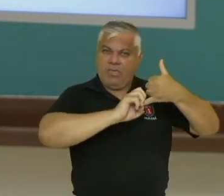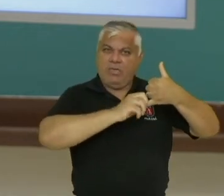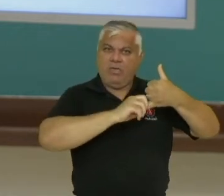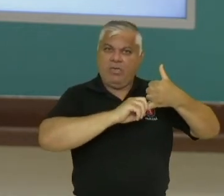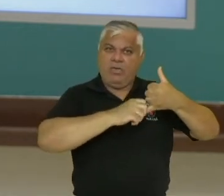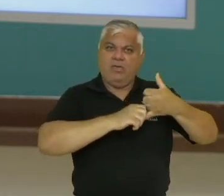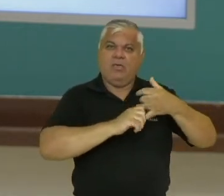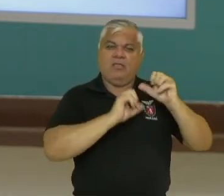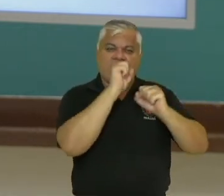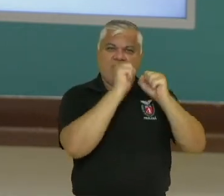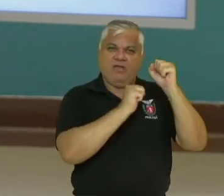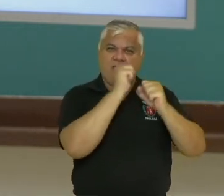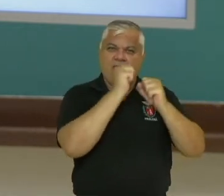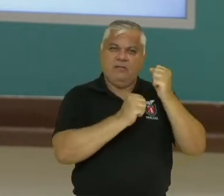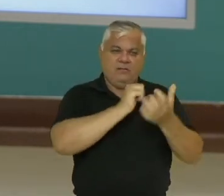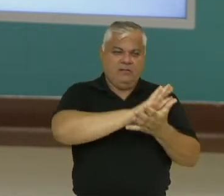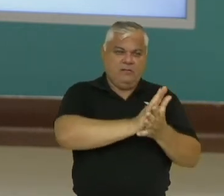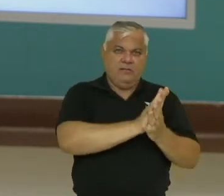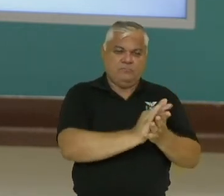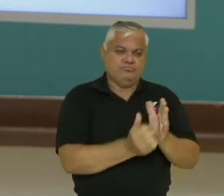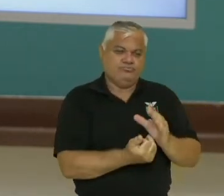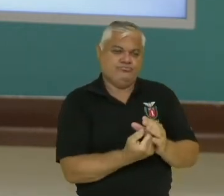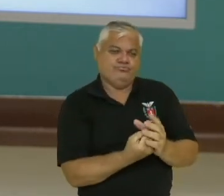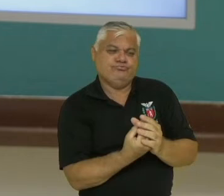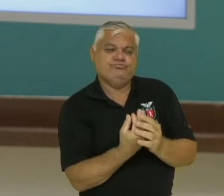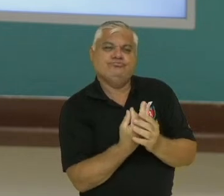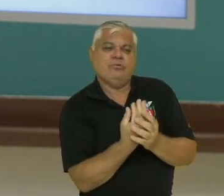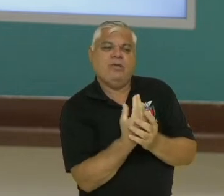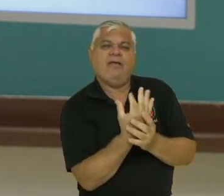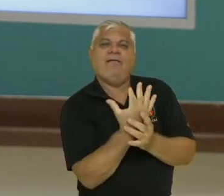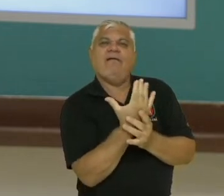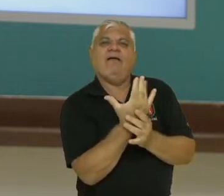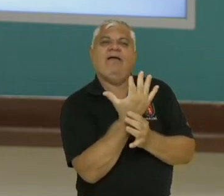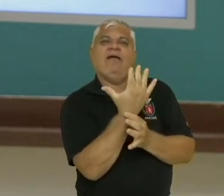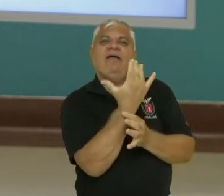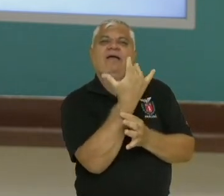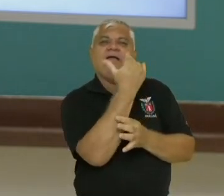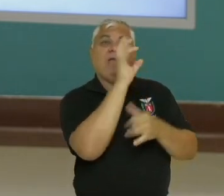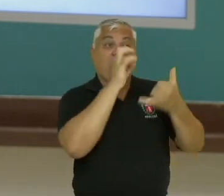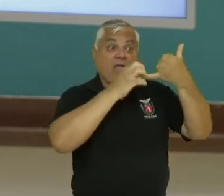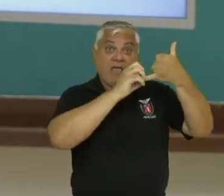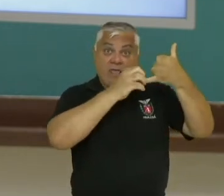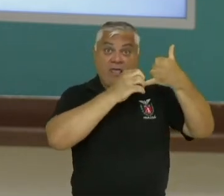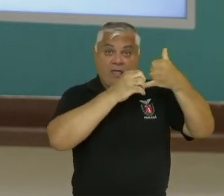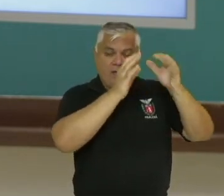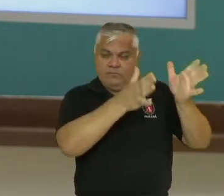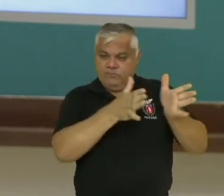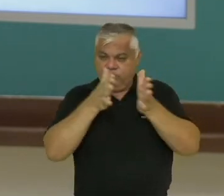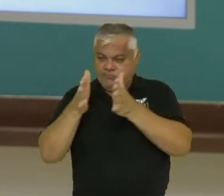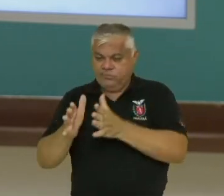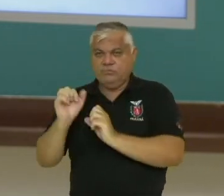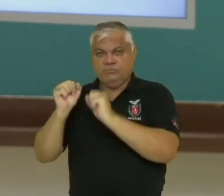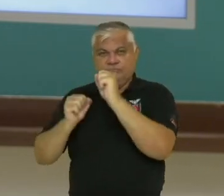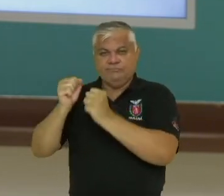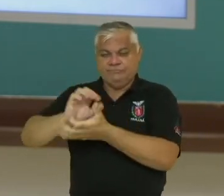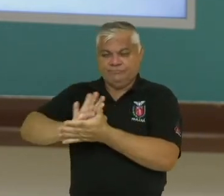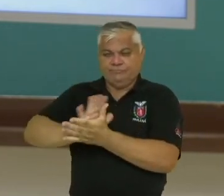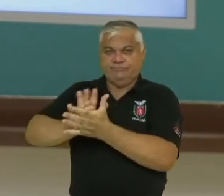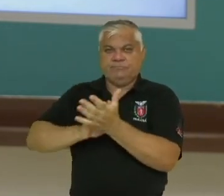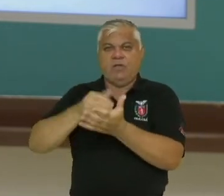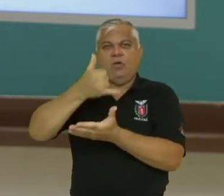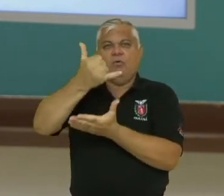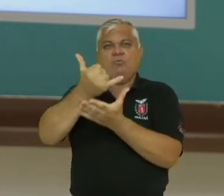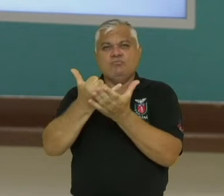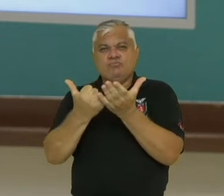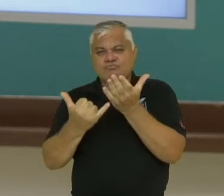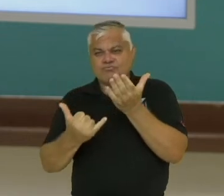vai germinar e nasce uma planta. Dessa planta, eu posso pegar o grão e, a partir dela, extrair um óleo.